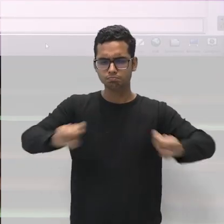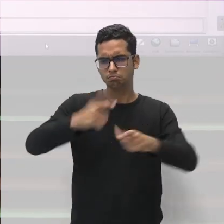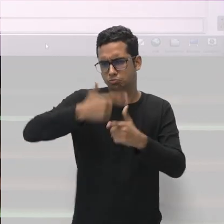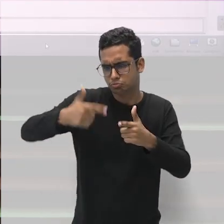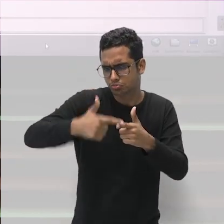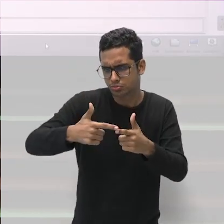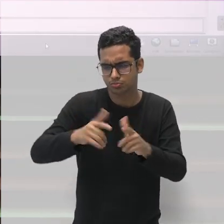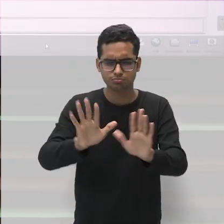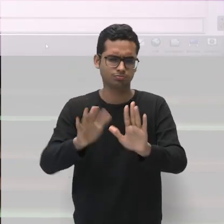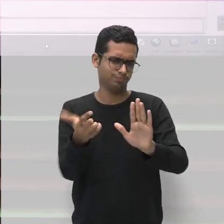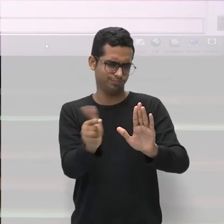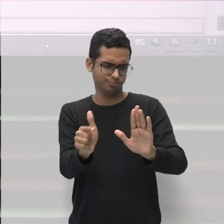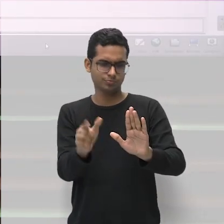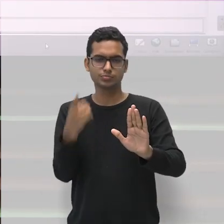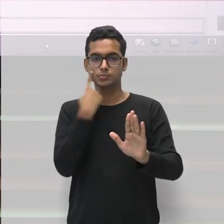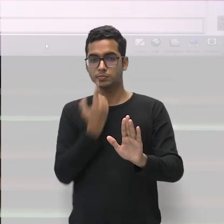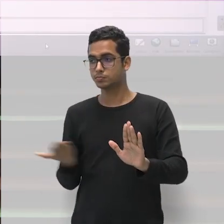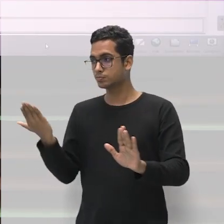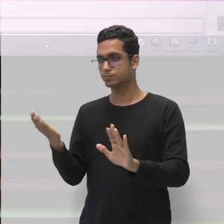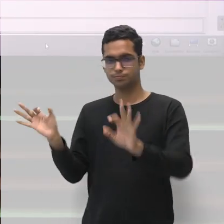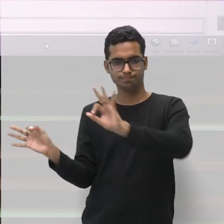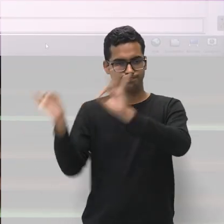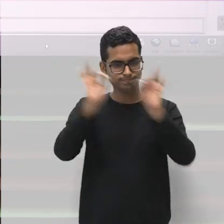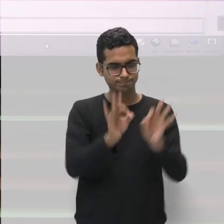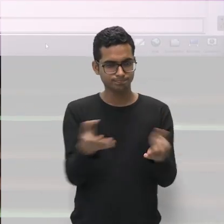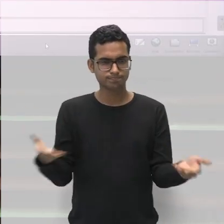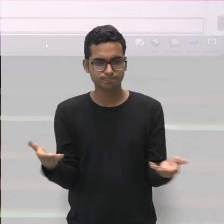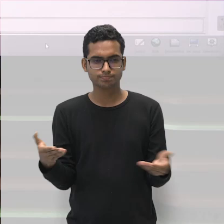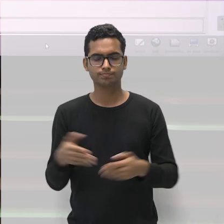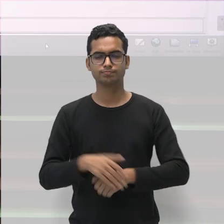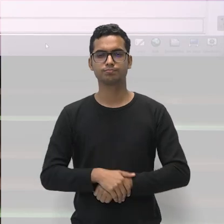problema. Né? Vamos ver aí a construção de